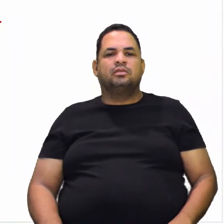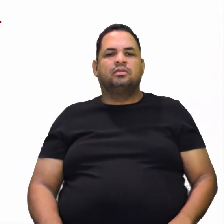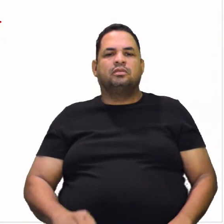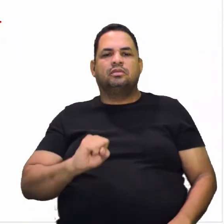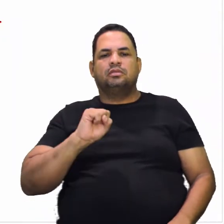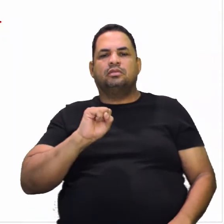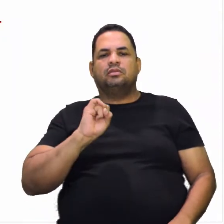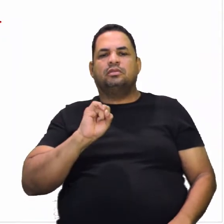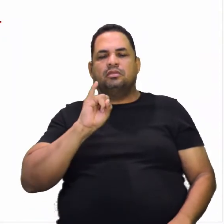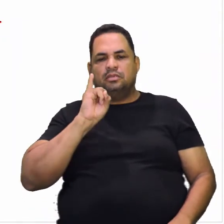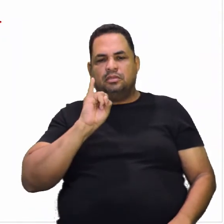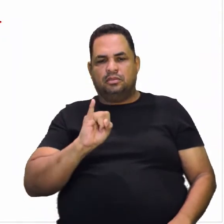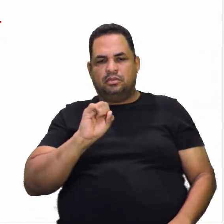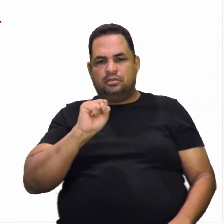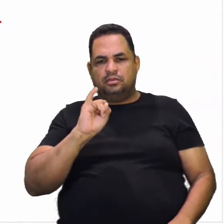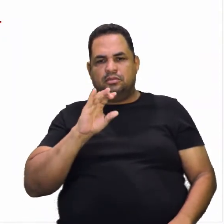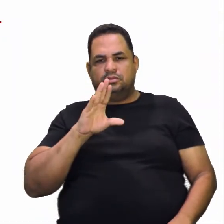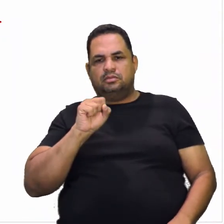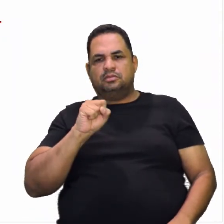Ísis e Osíris,